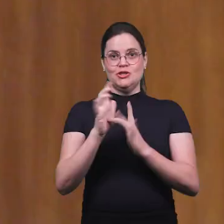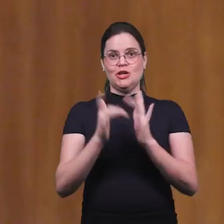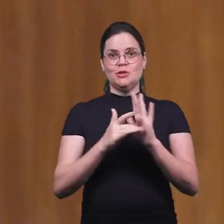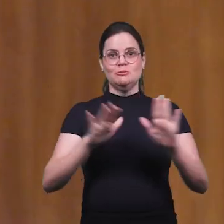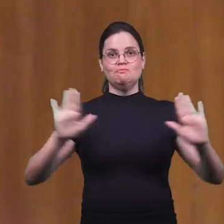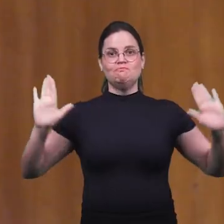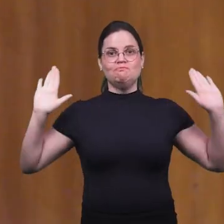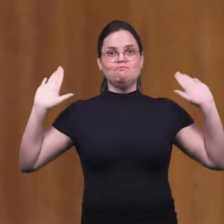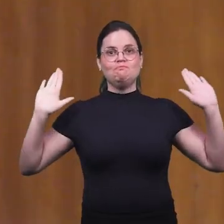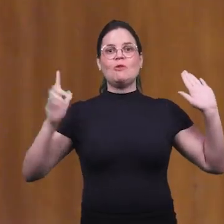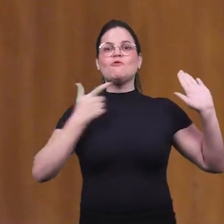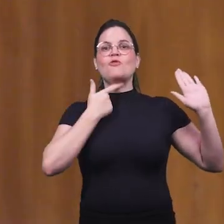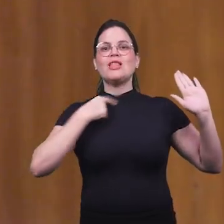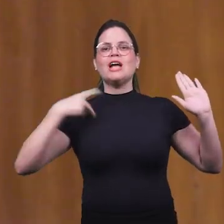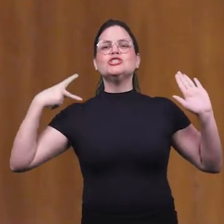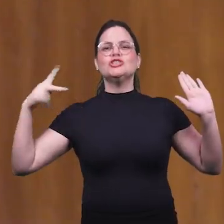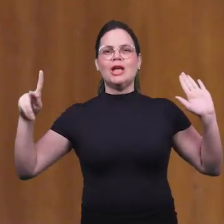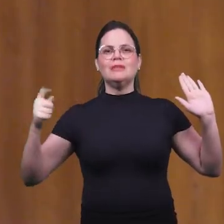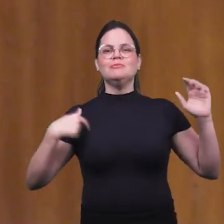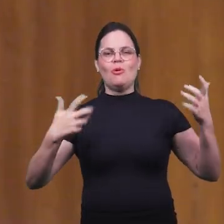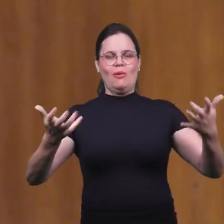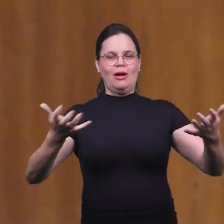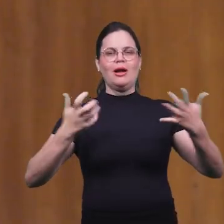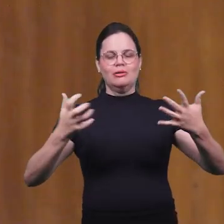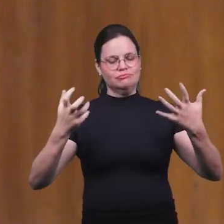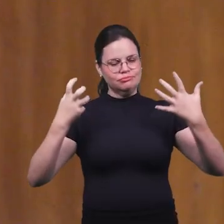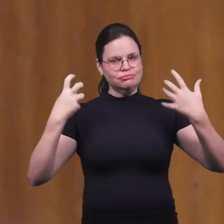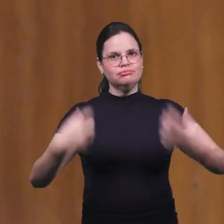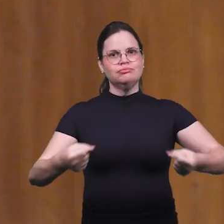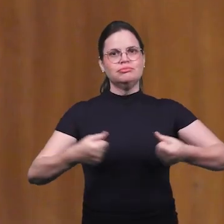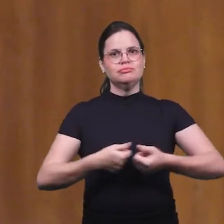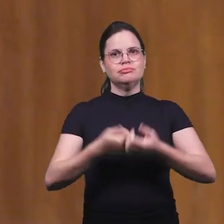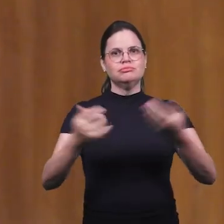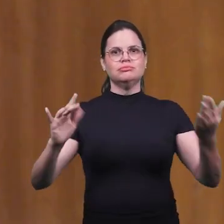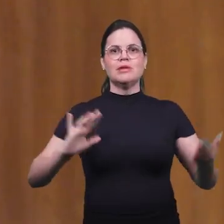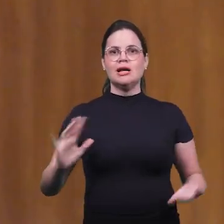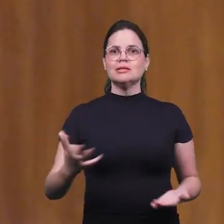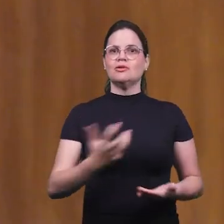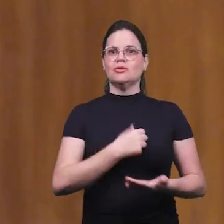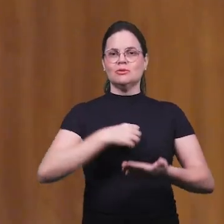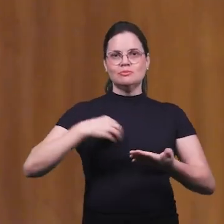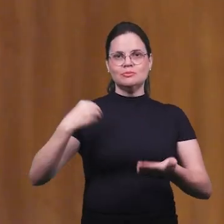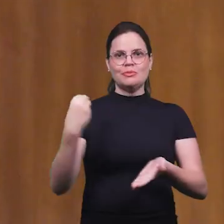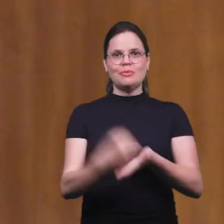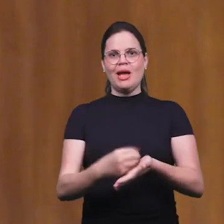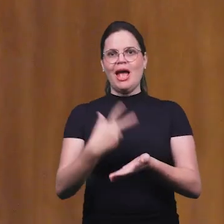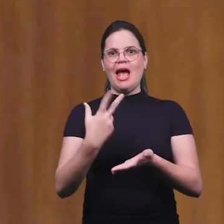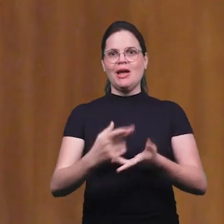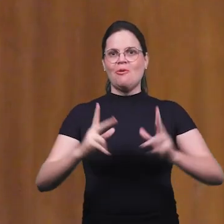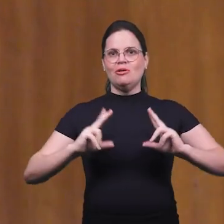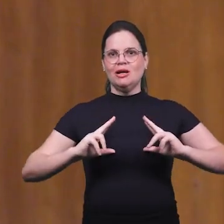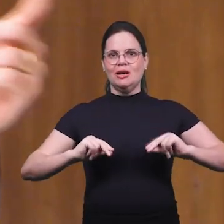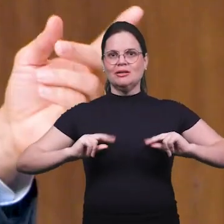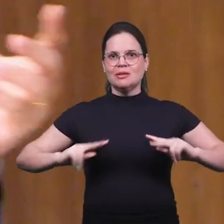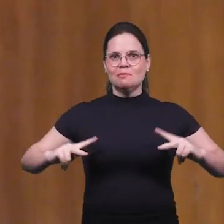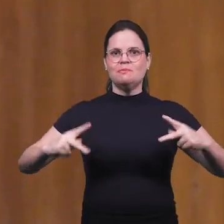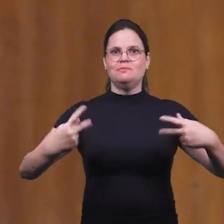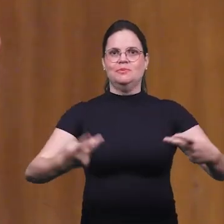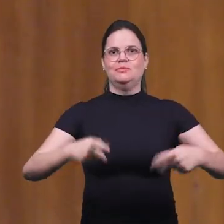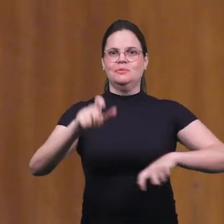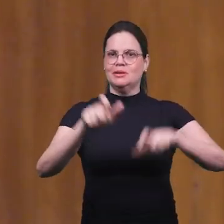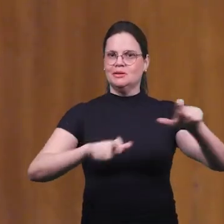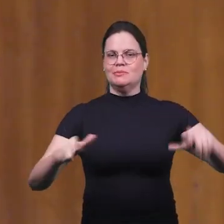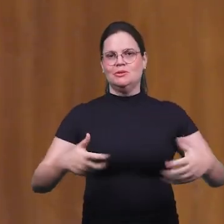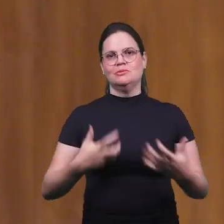cruz, confirmou o seu desejo de salvação para a humanidade. Ele expressamente ali manifestou o seu desejo, até porque num diálogo